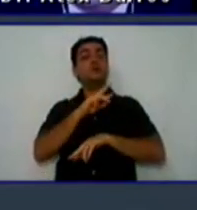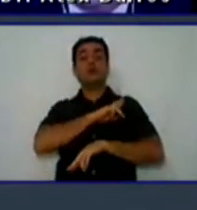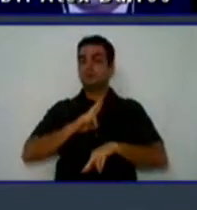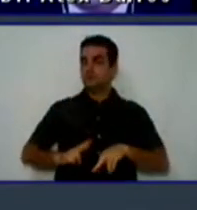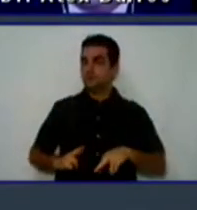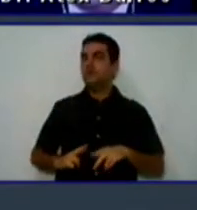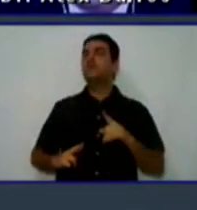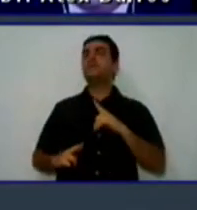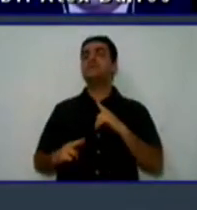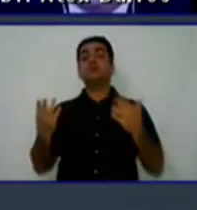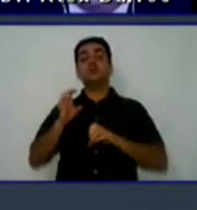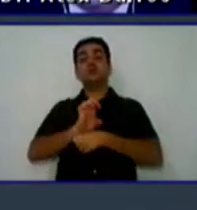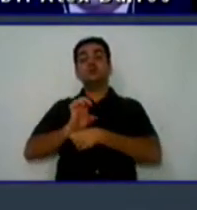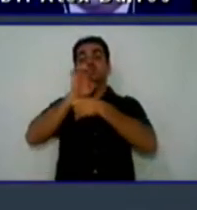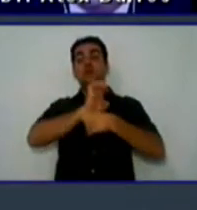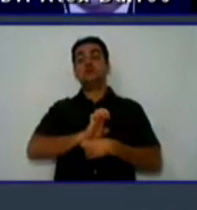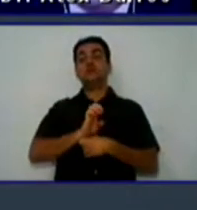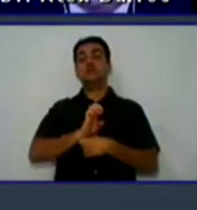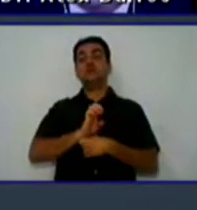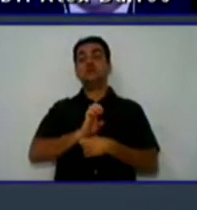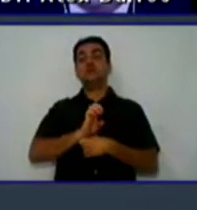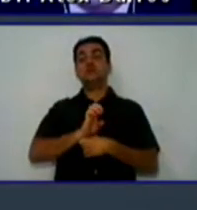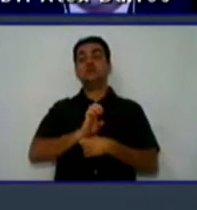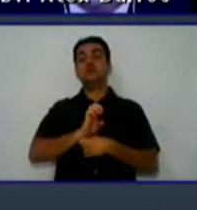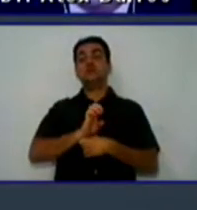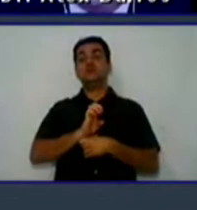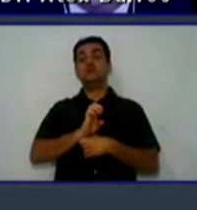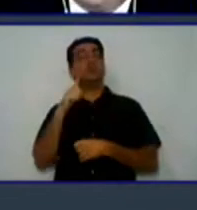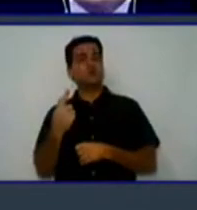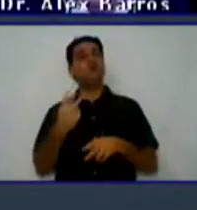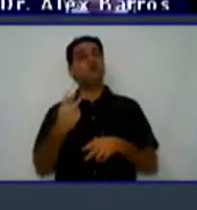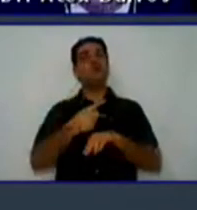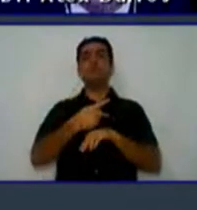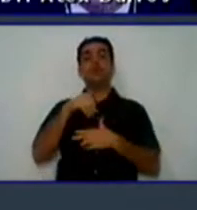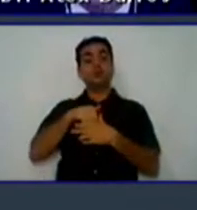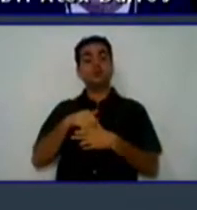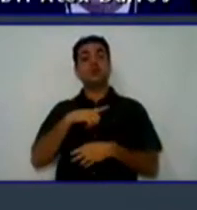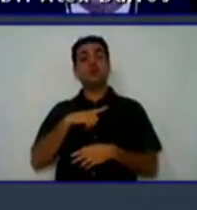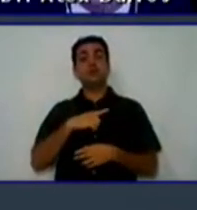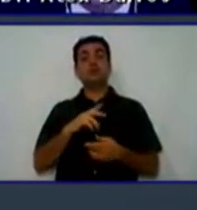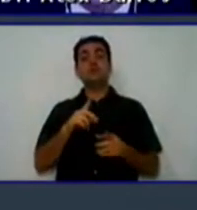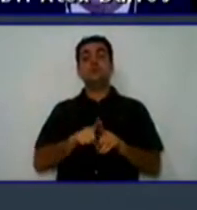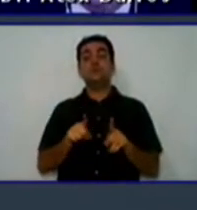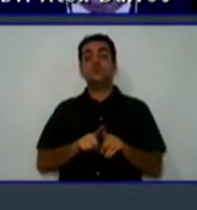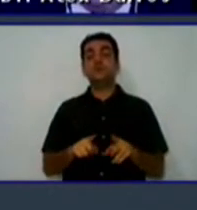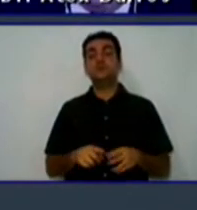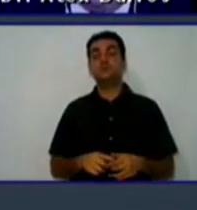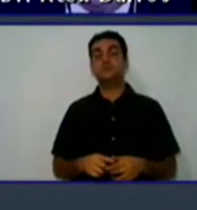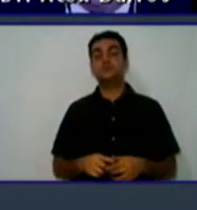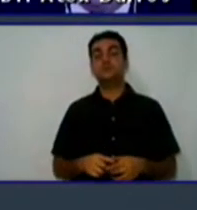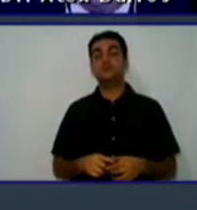República do Estado de Goiás, pelo Procurador Regional Eleitoral. Há também ação